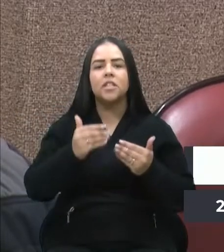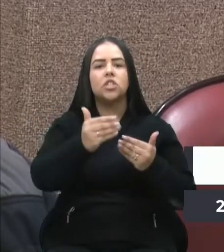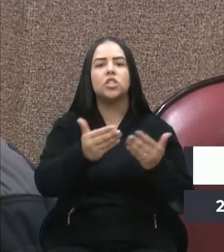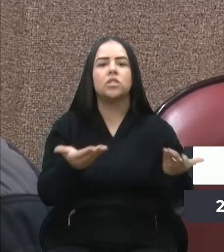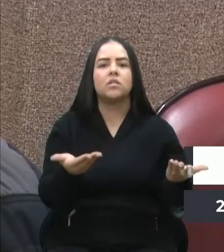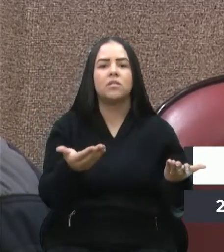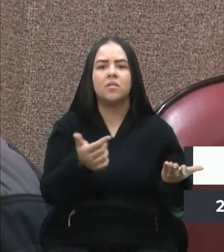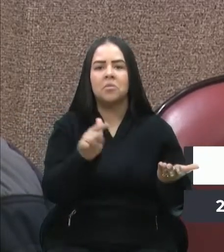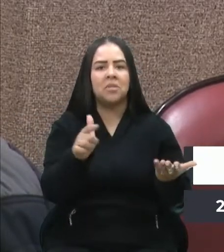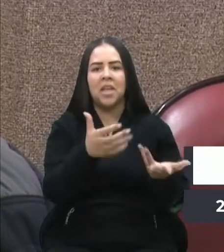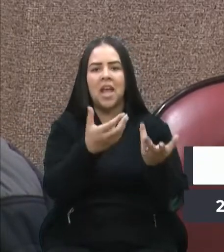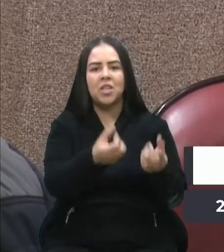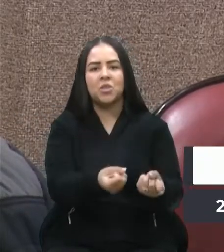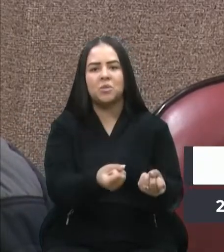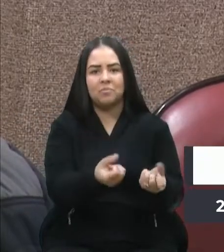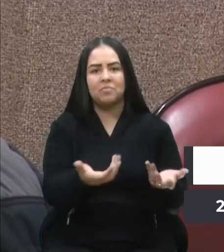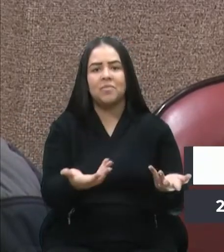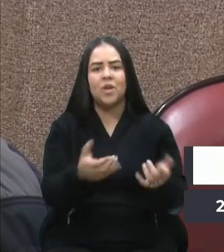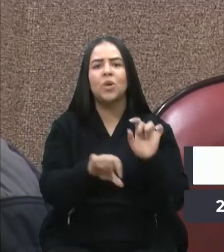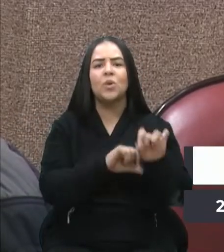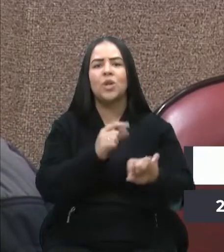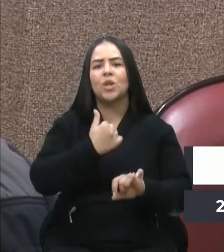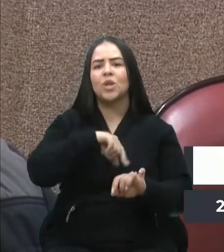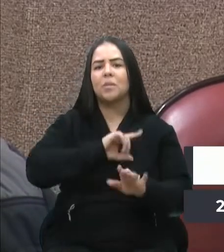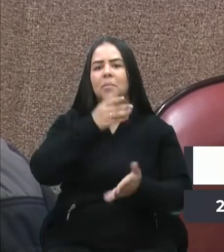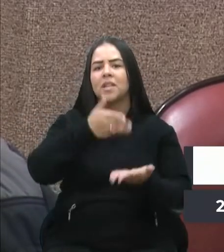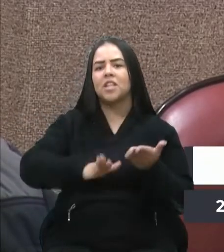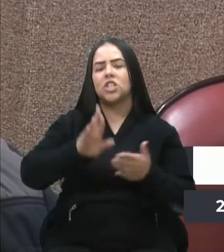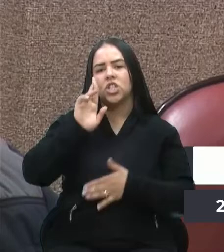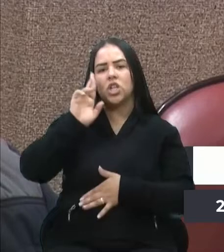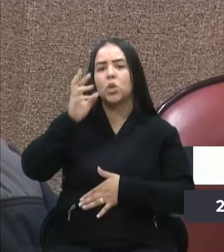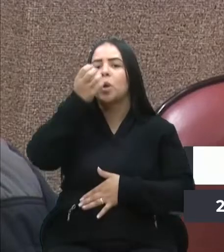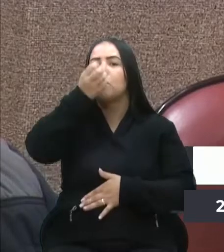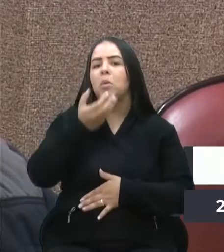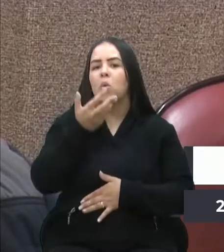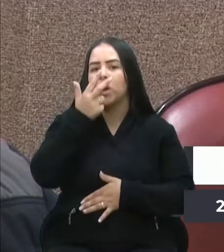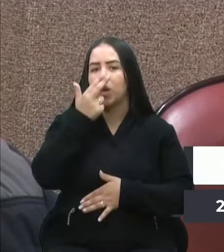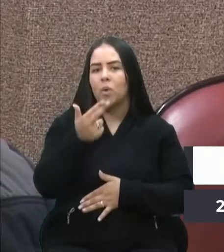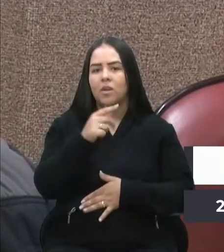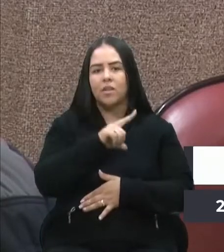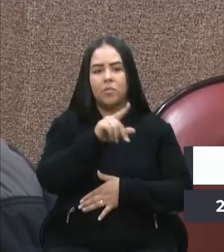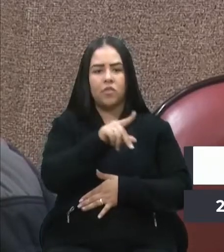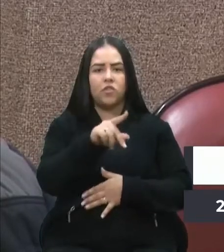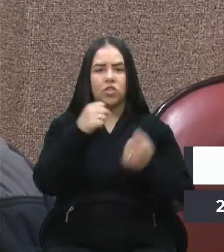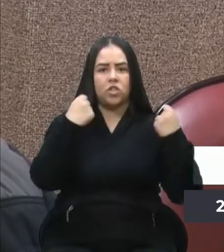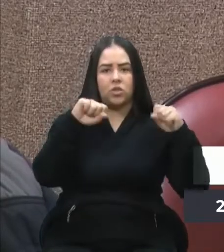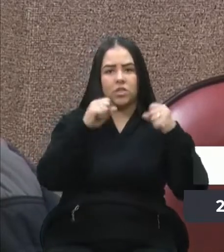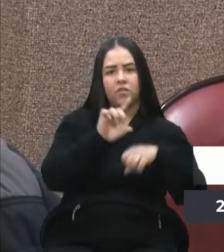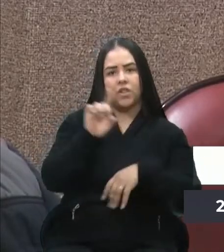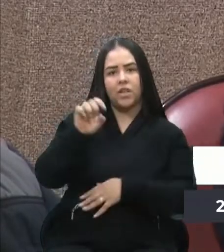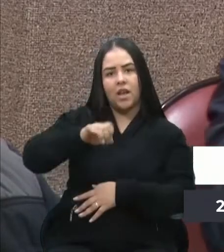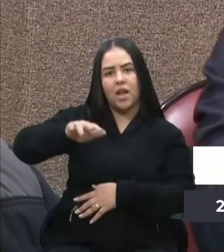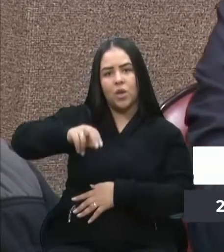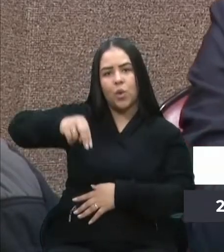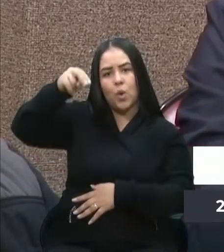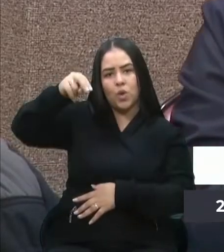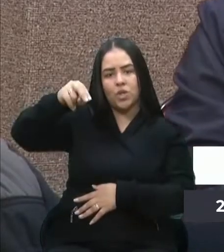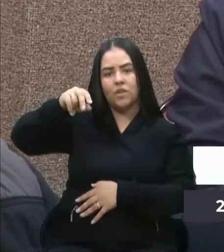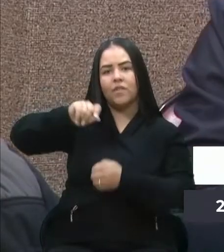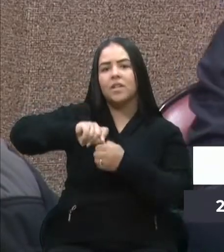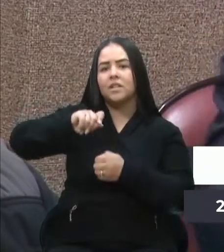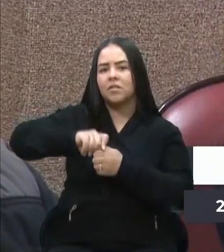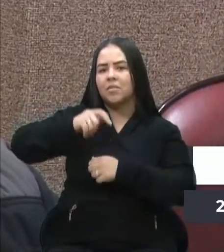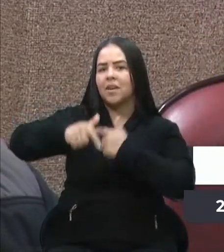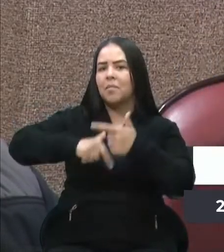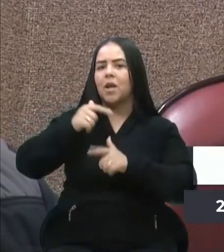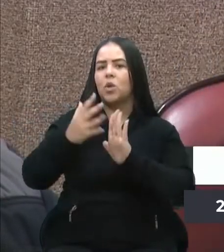não vai ter quem assuma. E aí nós vamos perder diretores muito bons, como é o caso de um professor de educação física lá da Zona Norte, que faz um trabalho que é exemplo